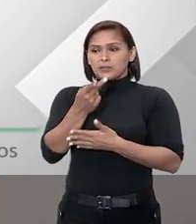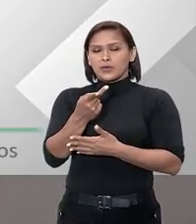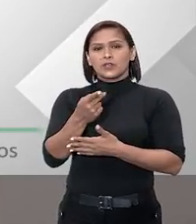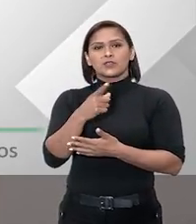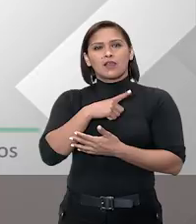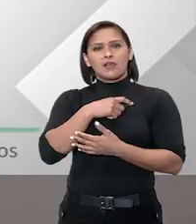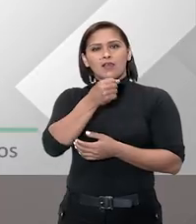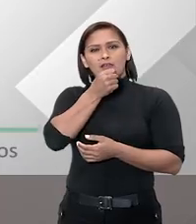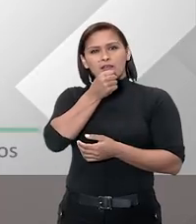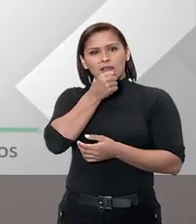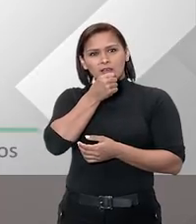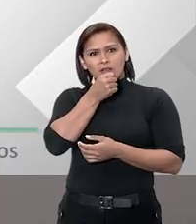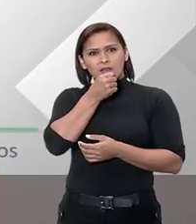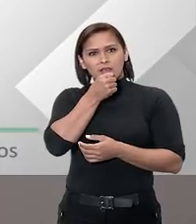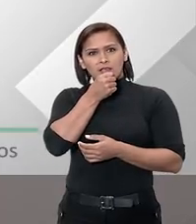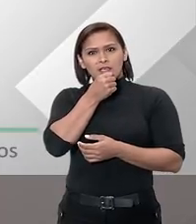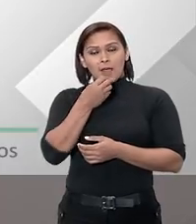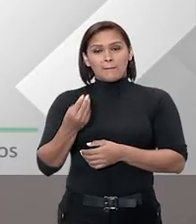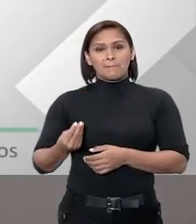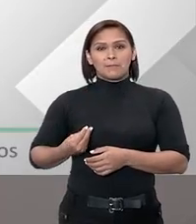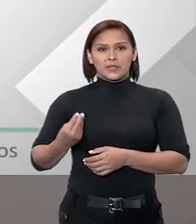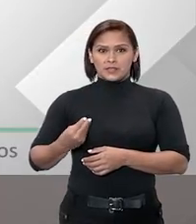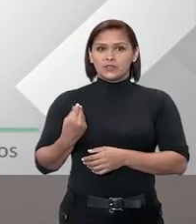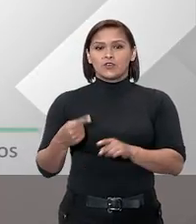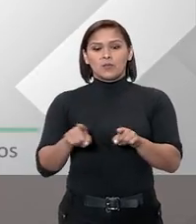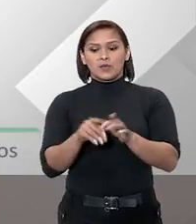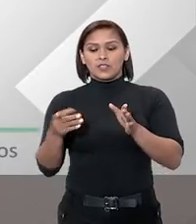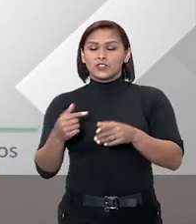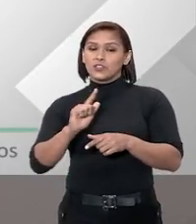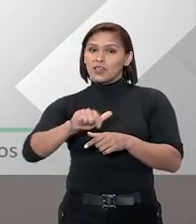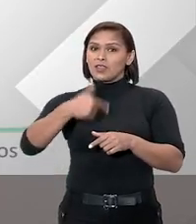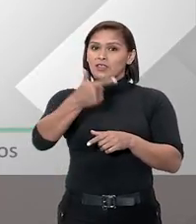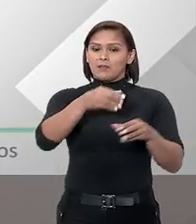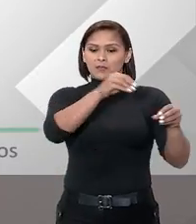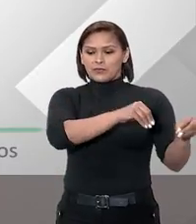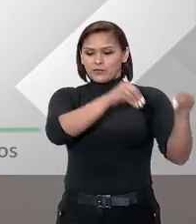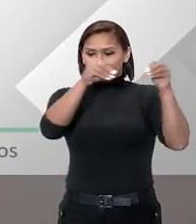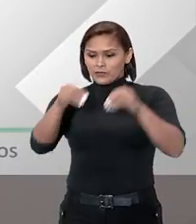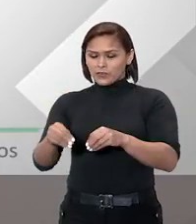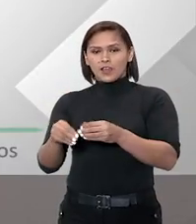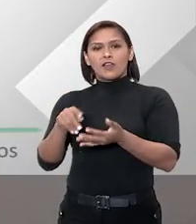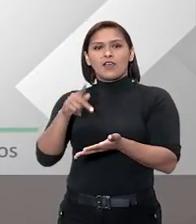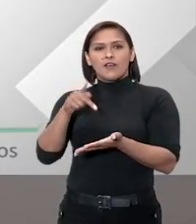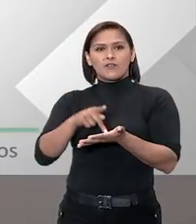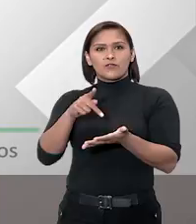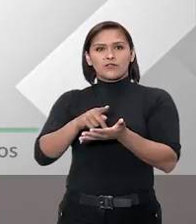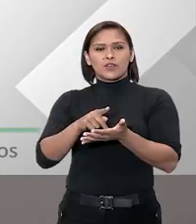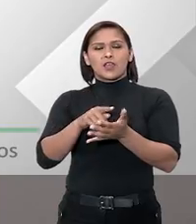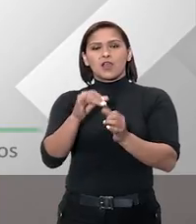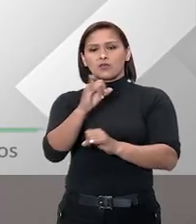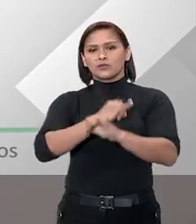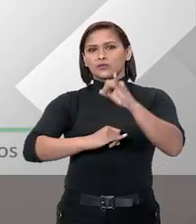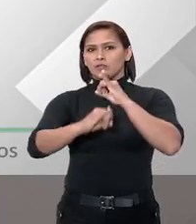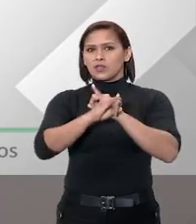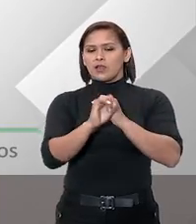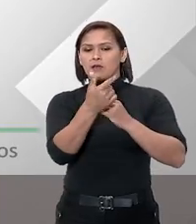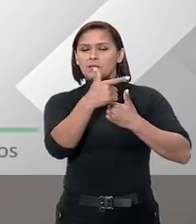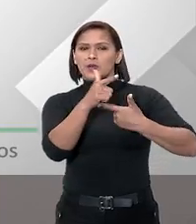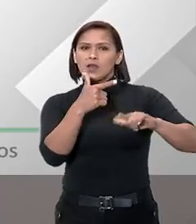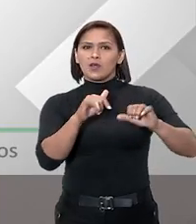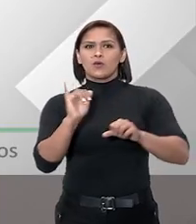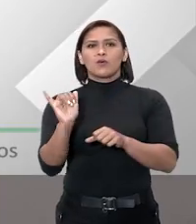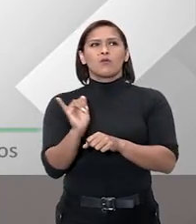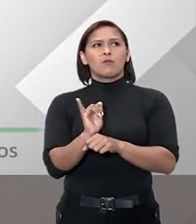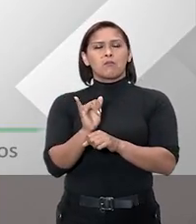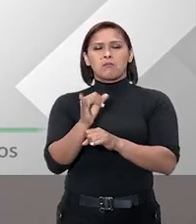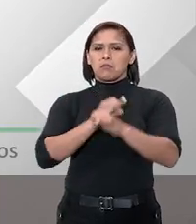ser entrevistada pessoalmente e de lá ser transmitido em tempo real para qualquer